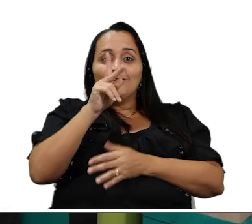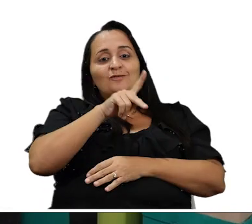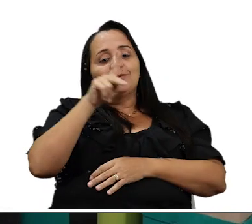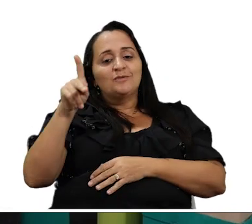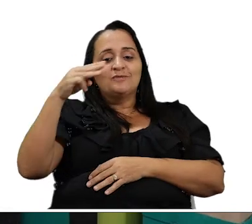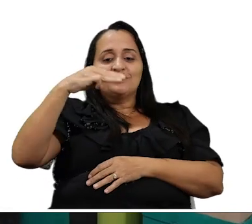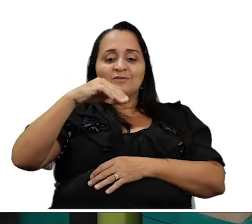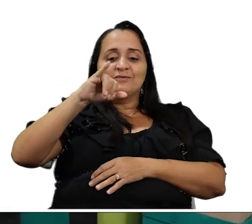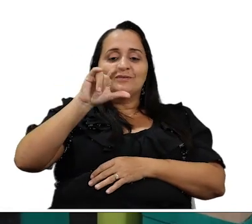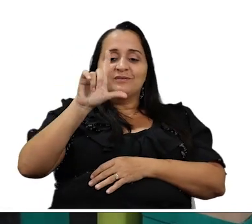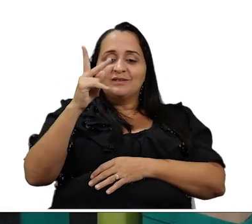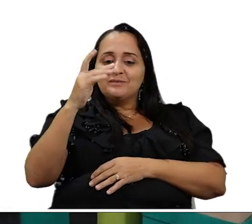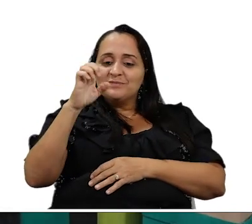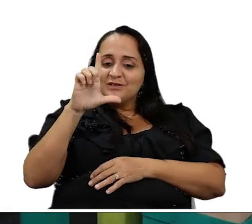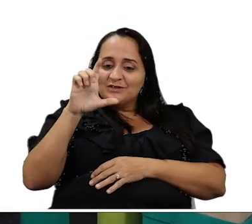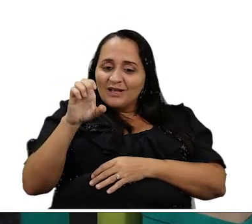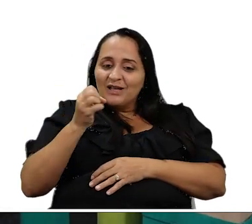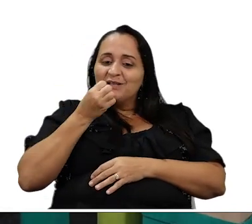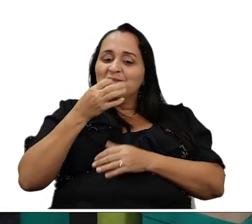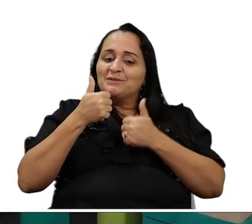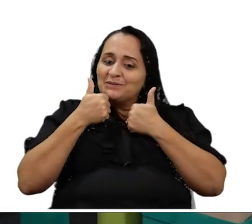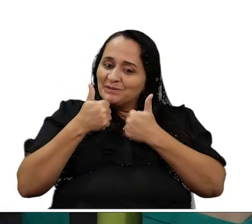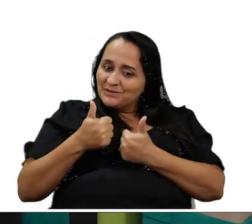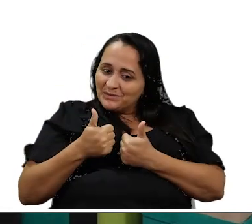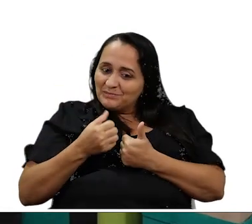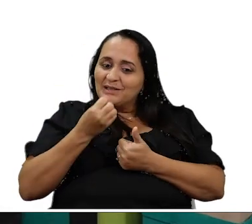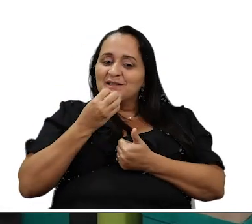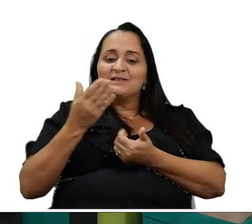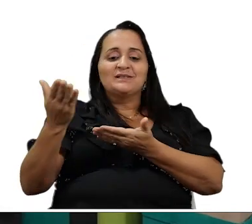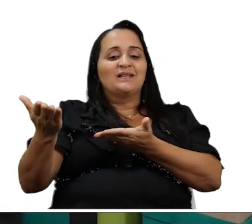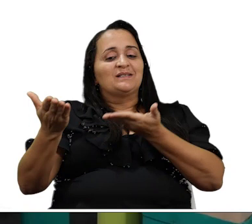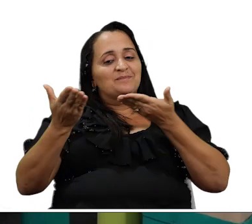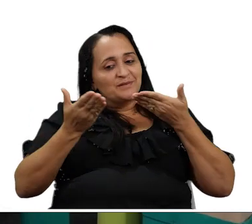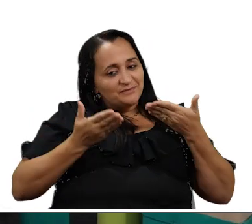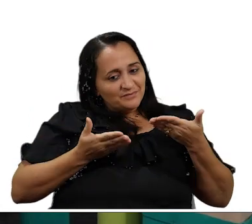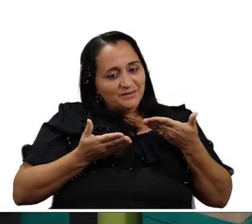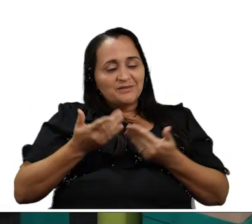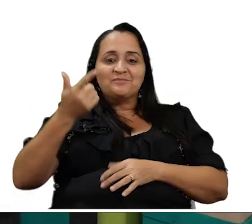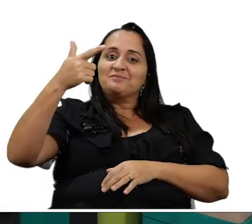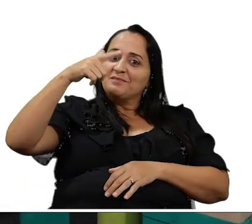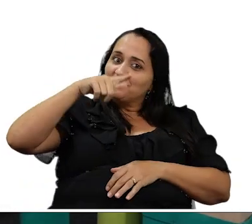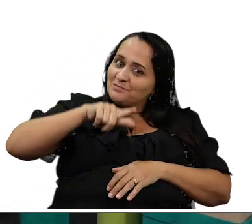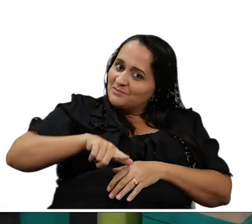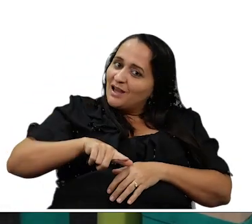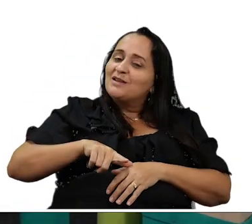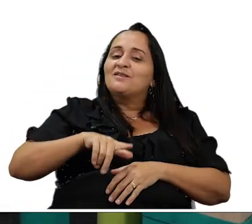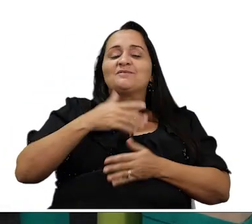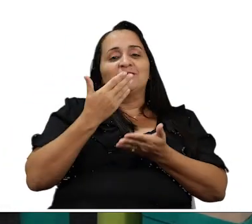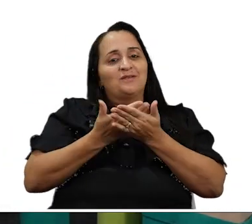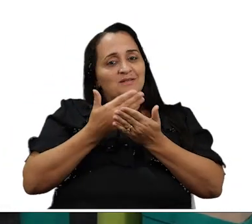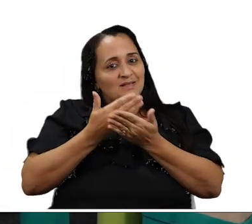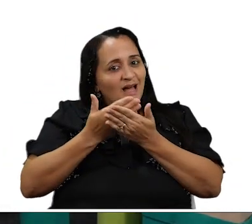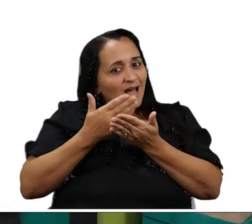Michele. Olá, tudo bom? Sejam bem-vindos. Estamos aqui mais uma vez para a nossa aula de recomposição da